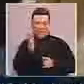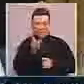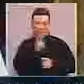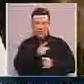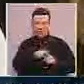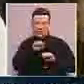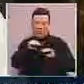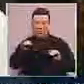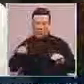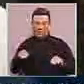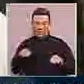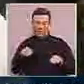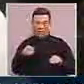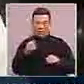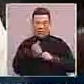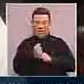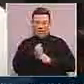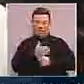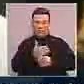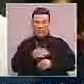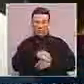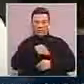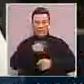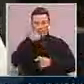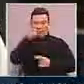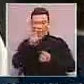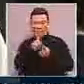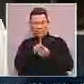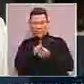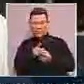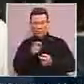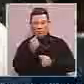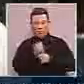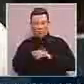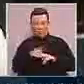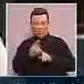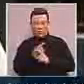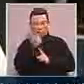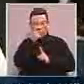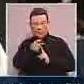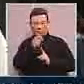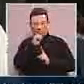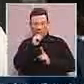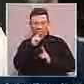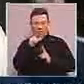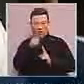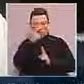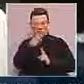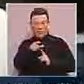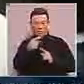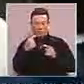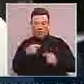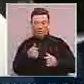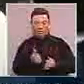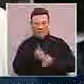que chama à profissão médica, o lidar com a pessoa, o fazer coisas à pessoa de modo a que essa pessoa